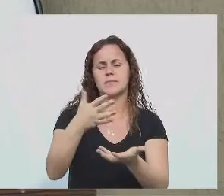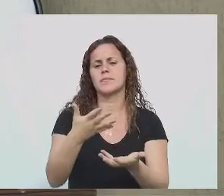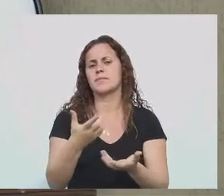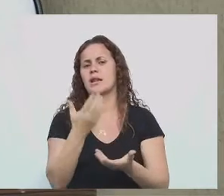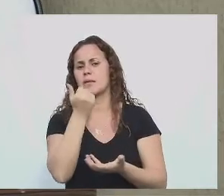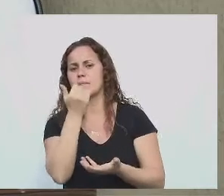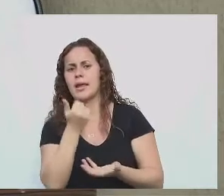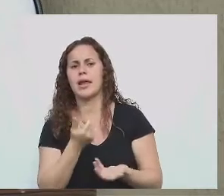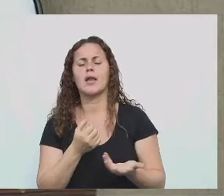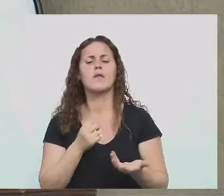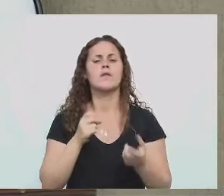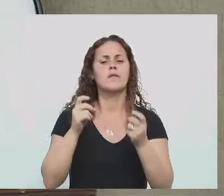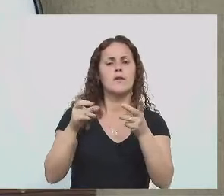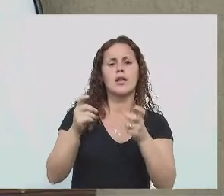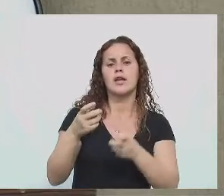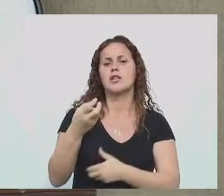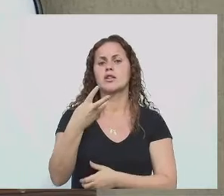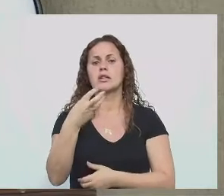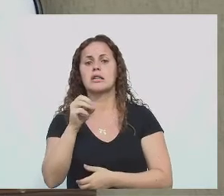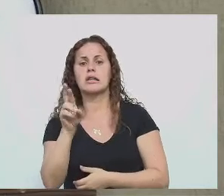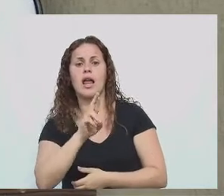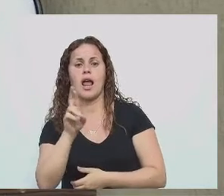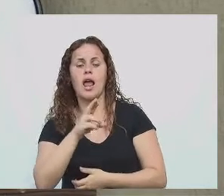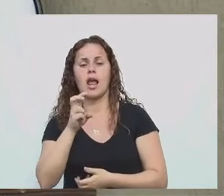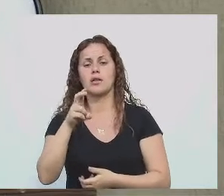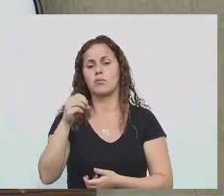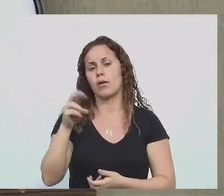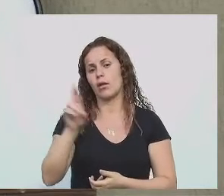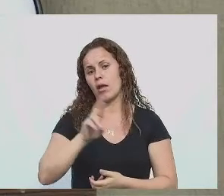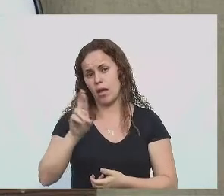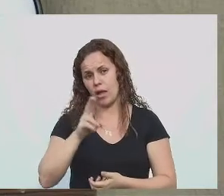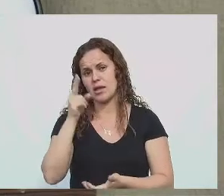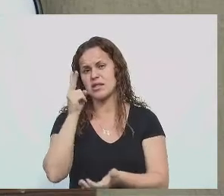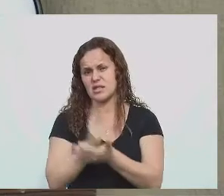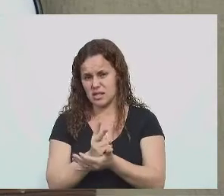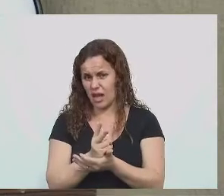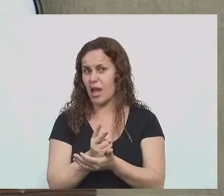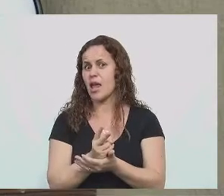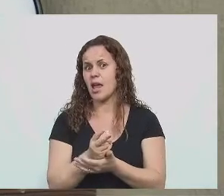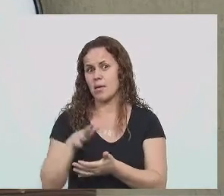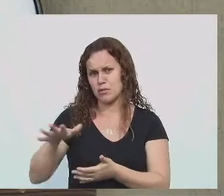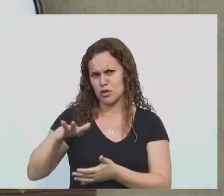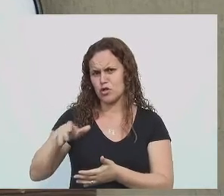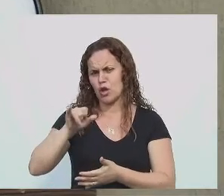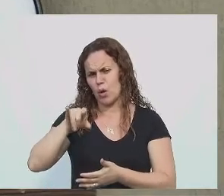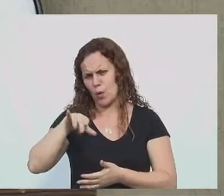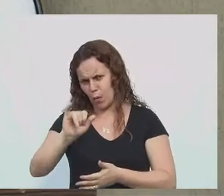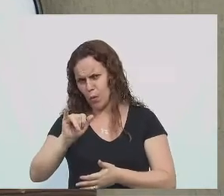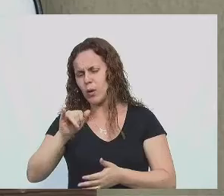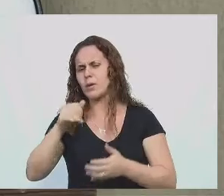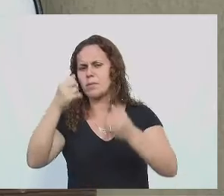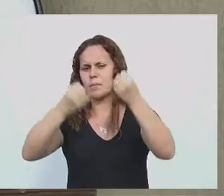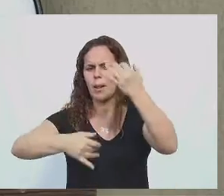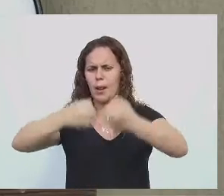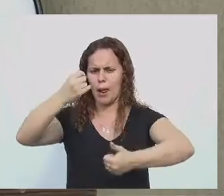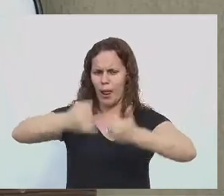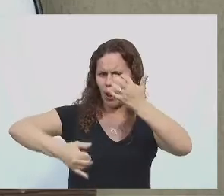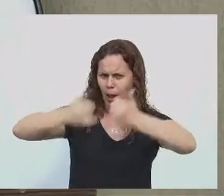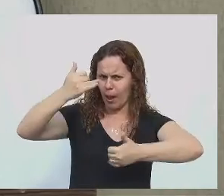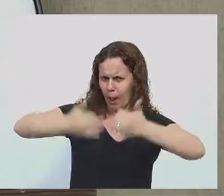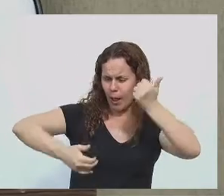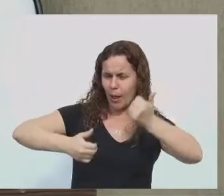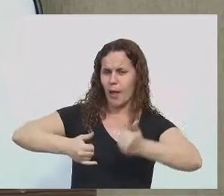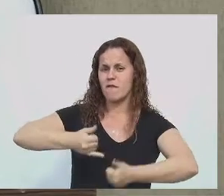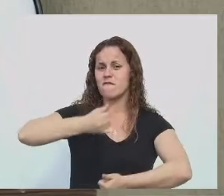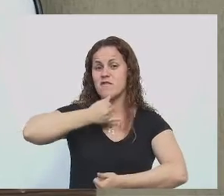R$50. Infelizmente, DJ Rony, você sempre falou nessa casa aqui também a respeito disso aí, e, infelizmente, a gente tem